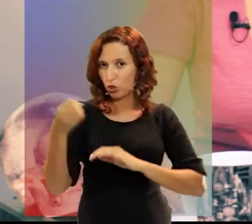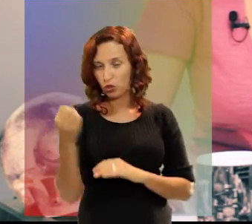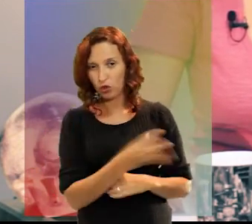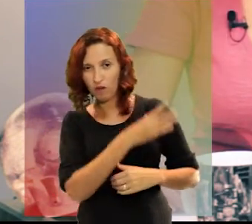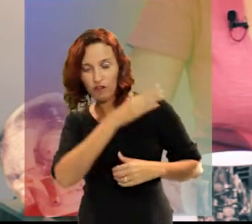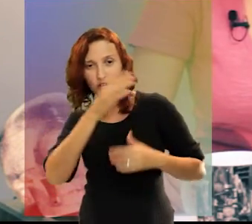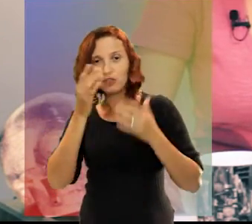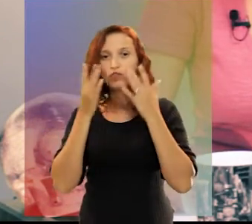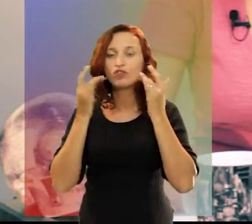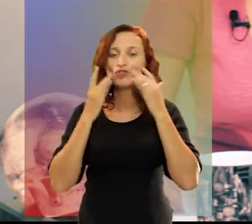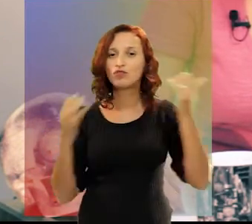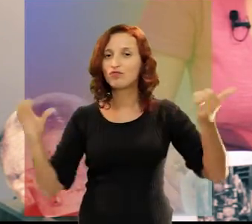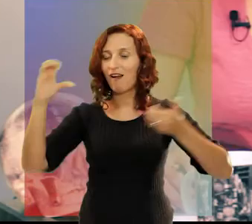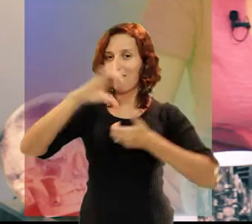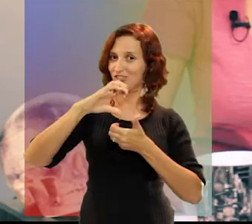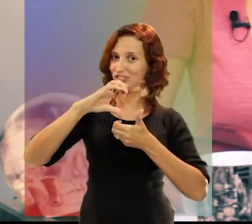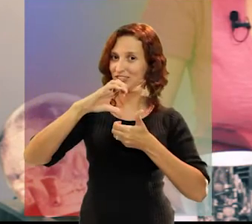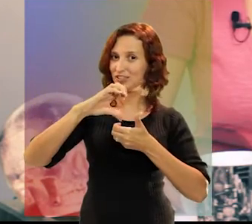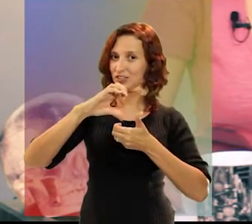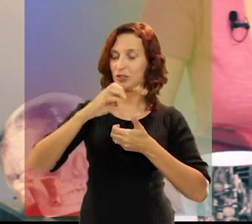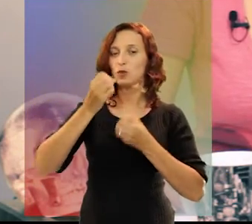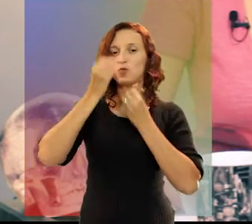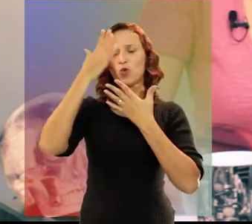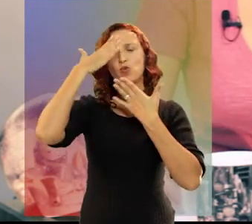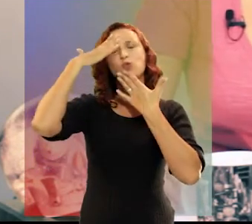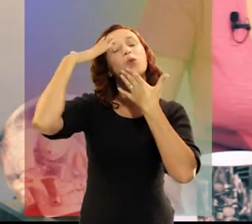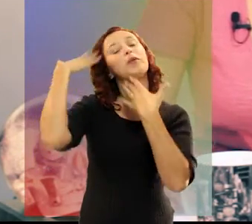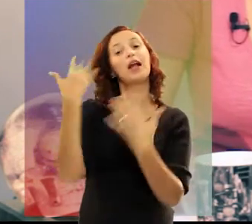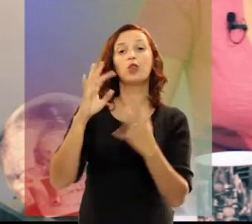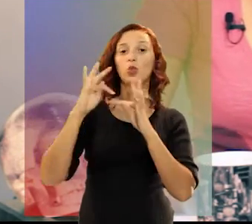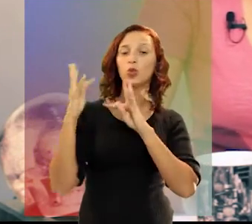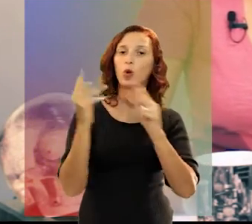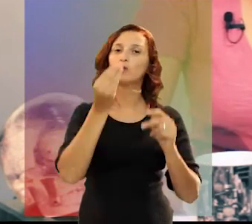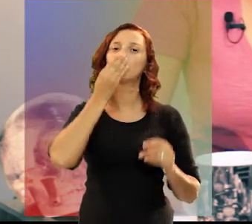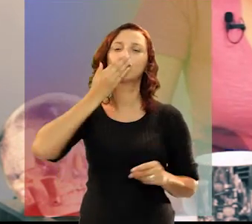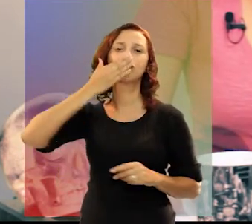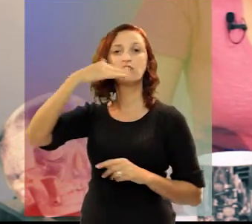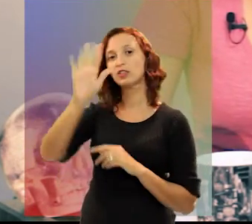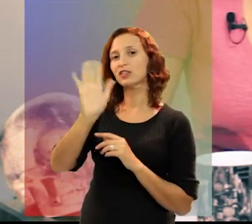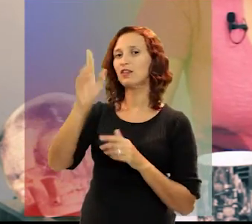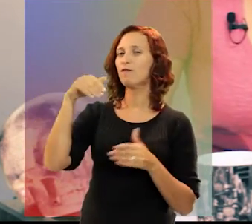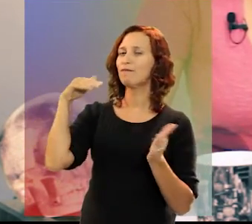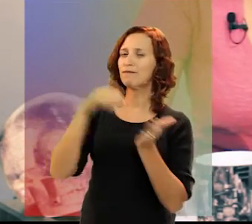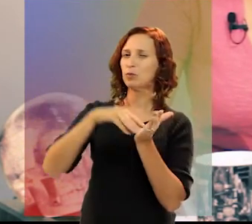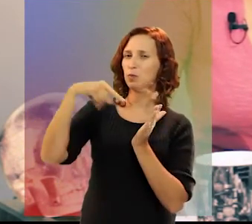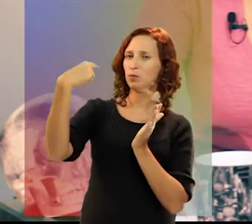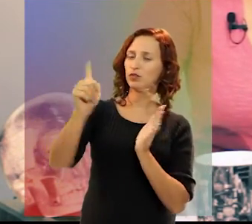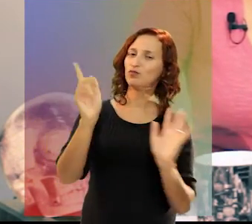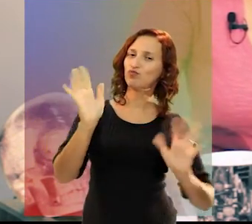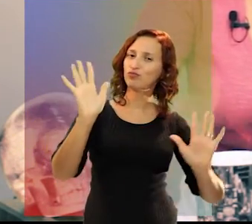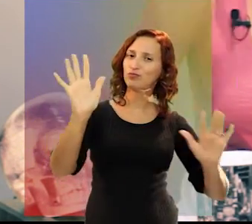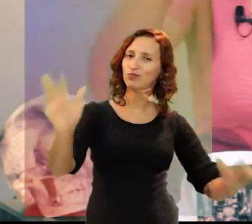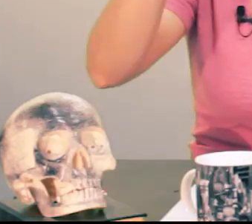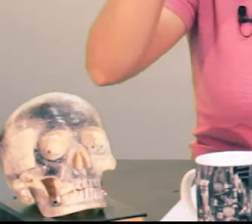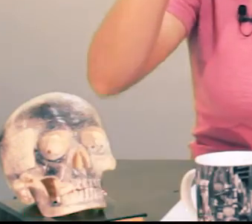Fascistas, o novo espetáculo da Ética, equipe teatral com fins artísticos. Muito obrigado a todos, um beijo, até o próximo vídeo. Tchau. Tchau, tchau.